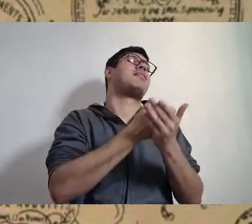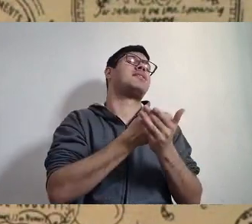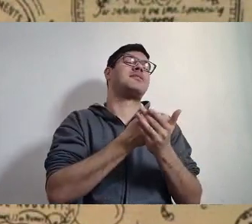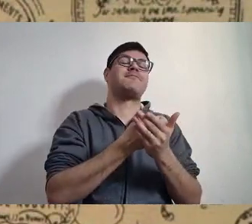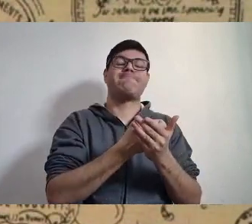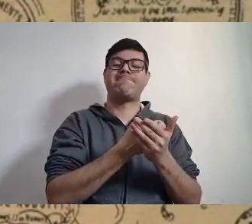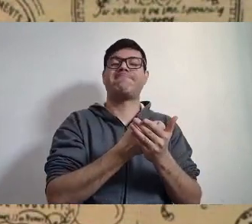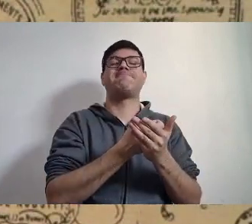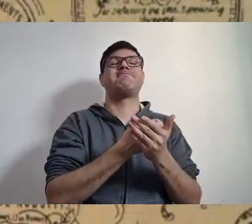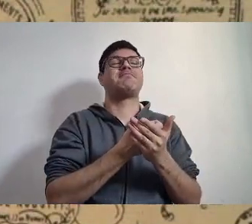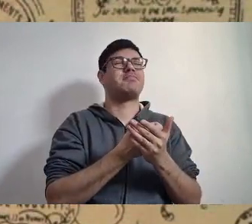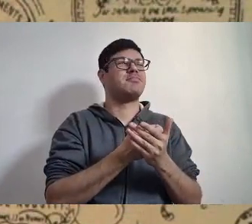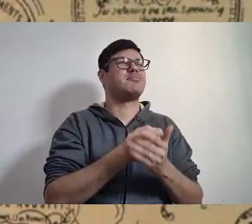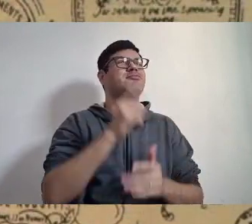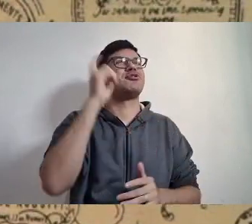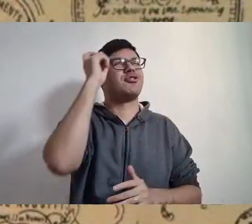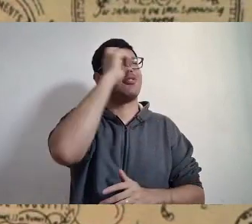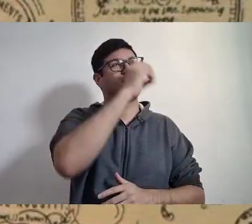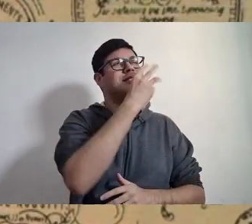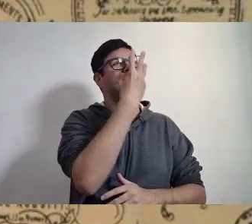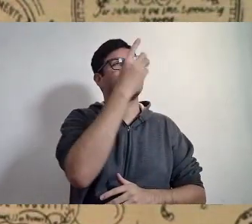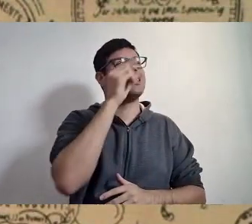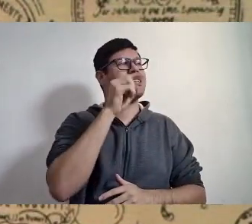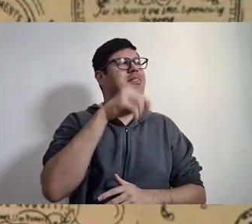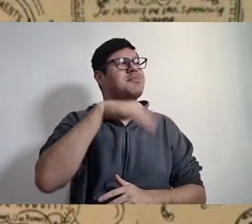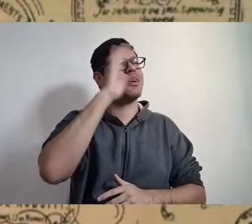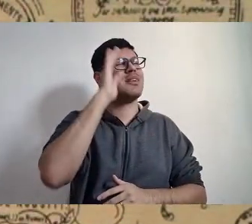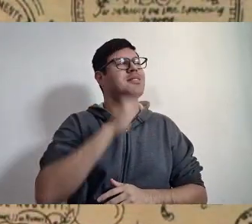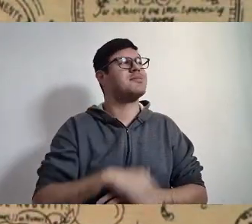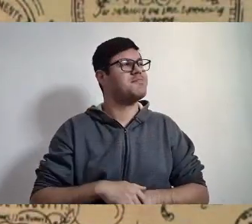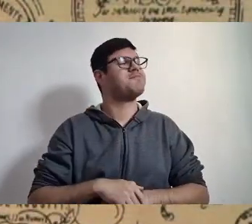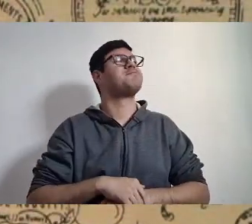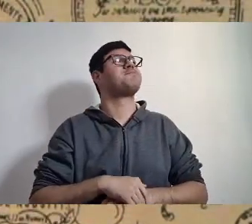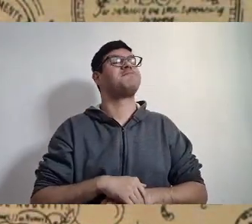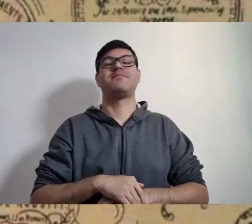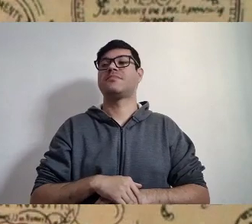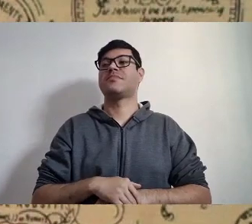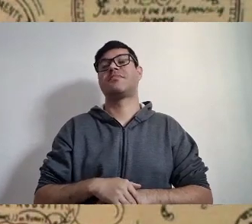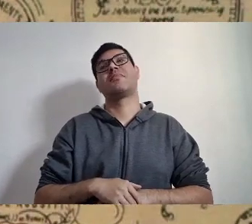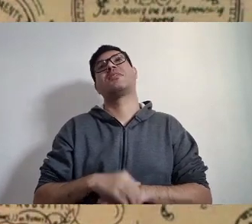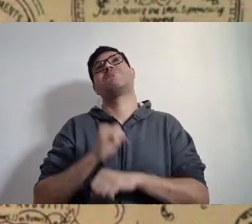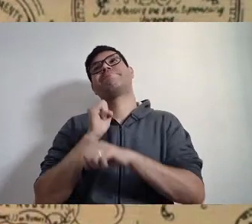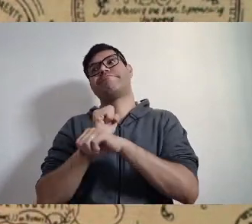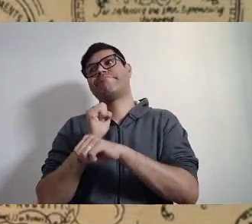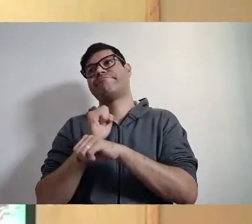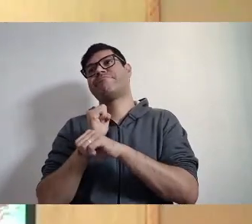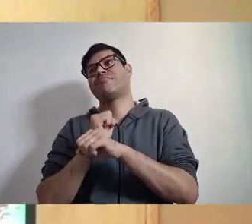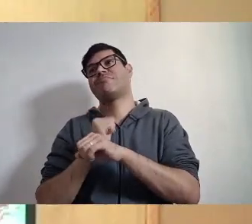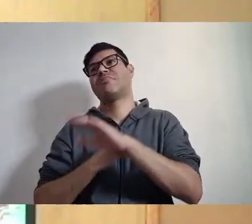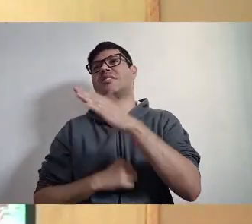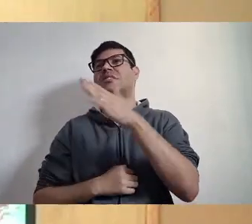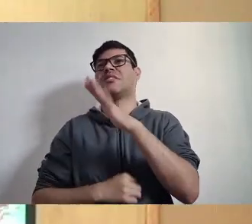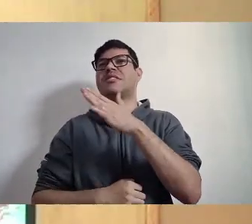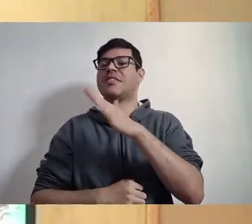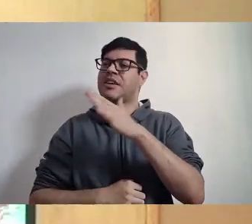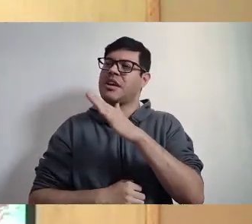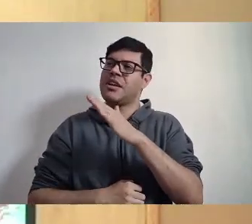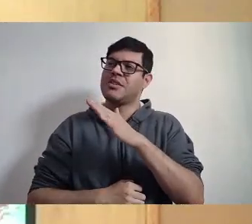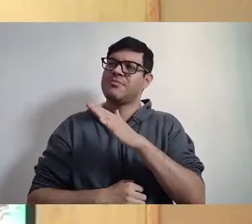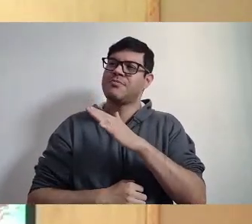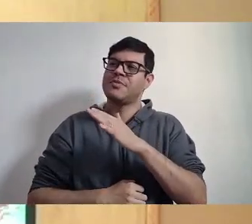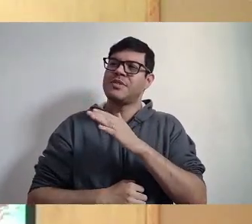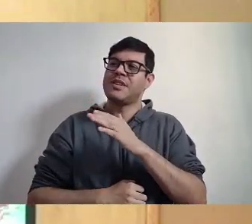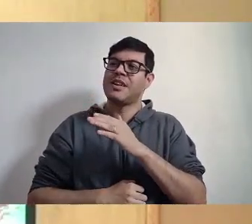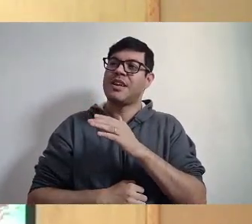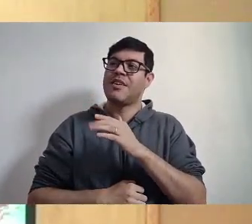a confirmação de inscrição, foram 3.600. Tá certo. Então, vamos aguardar que de 3.600 saiam ali os primeiros